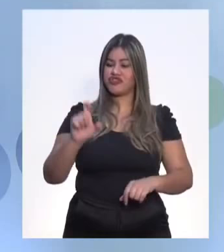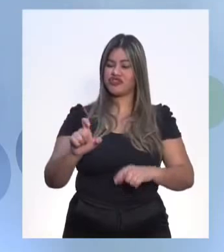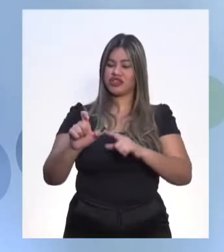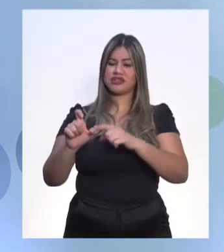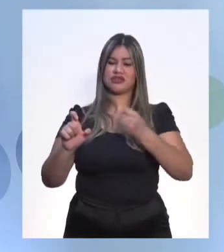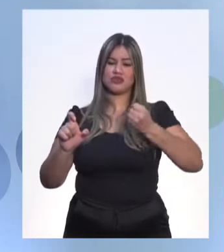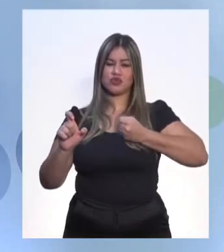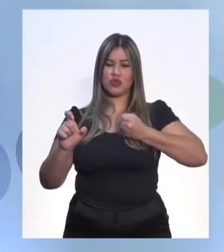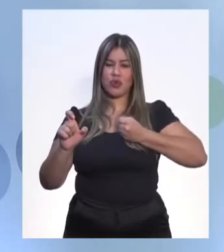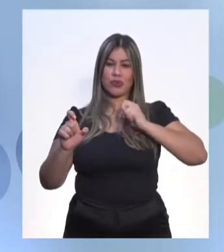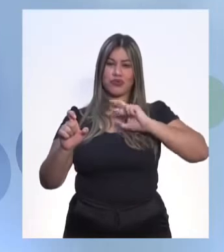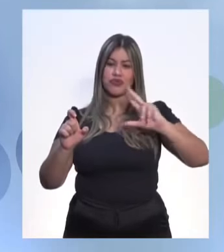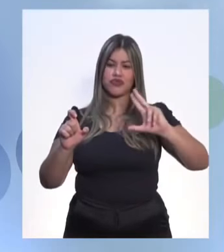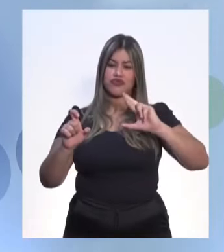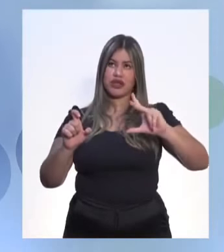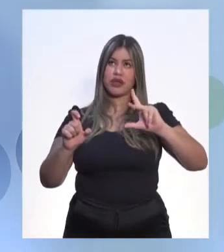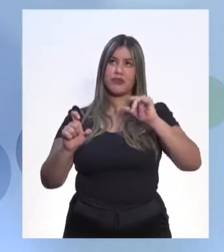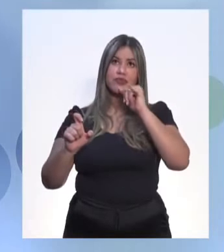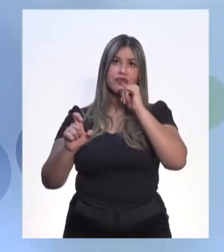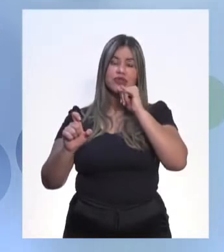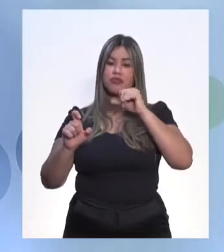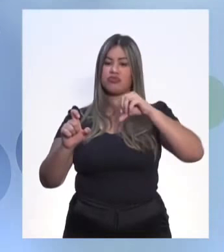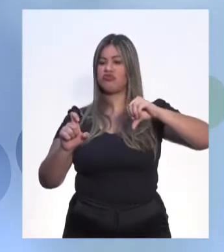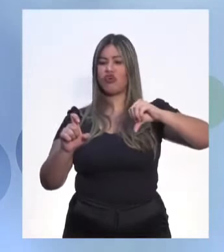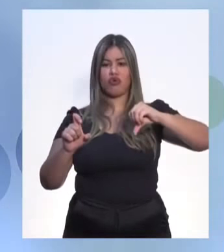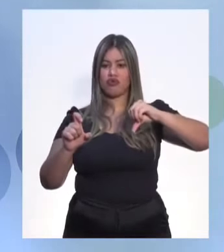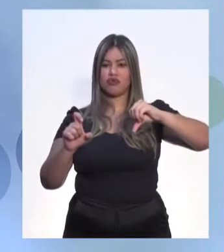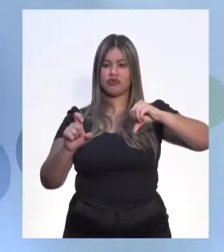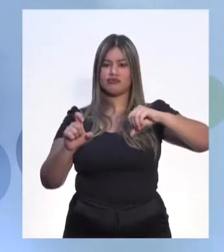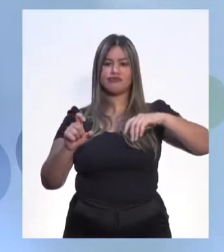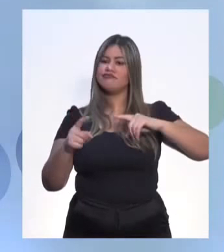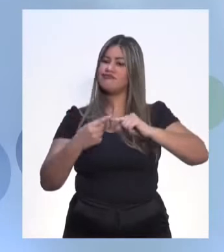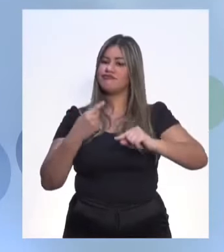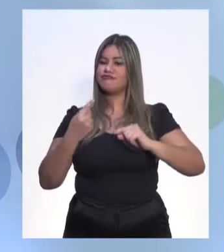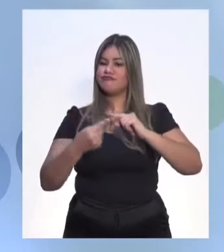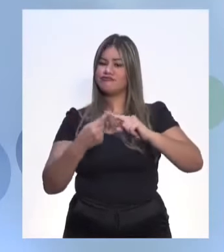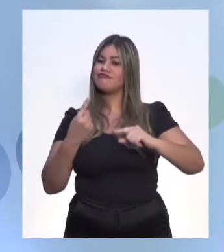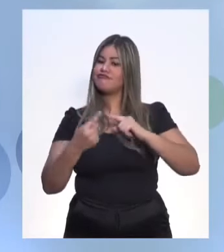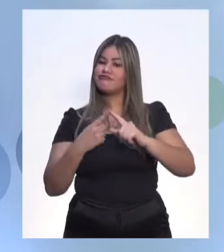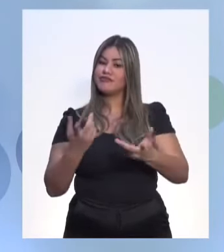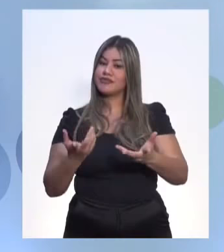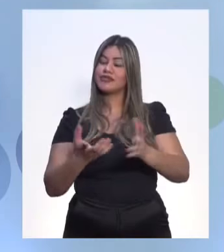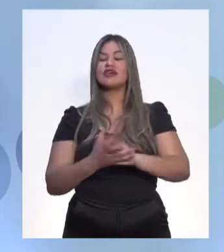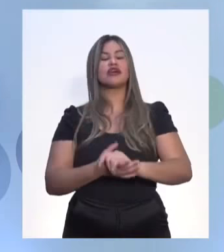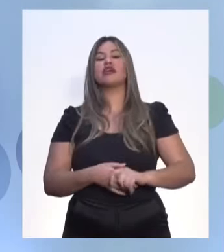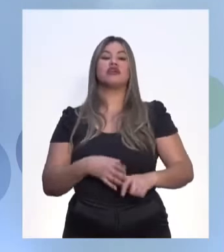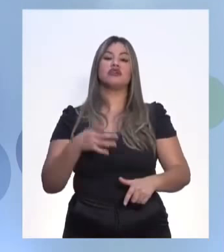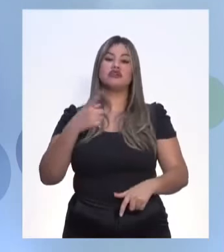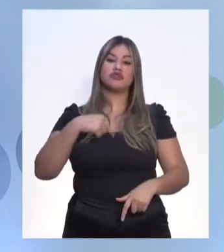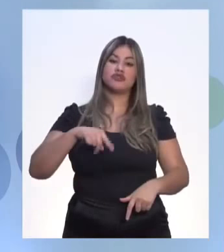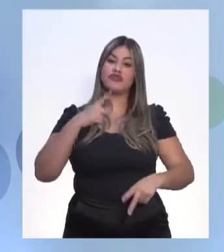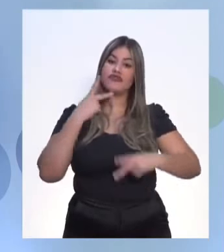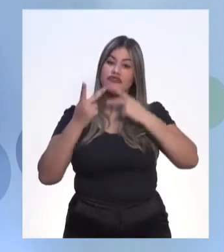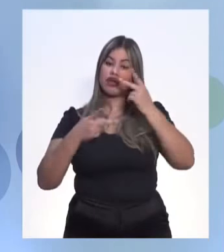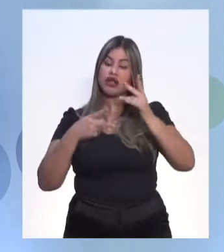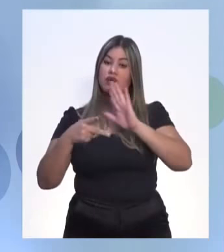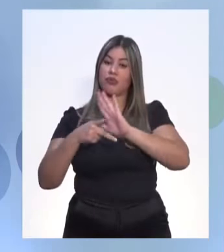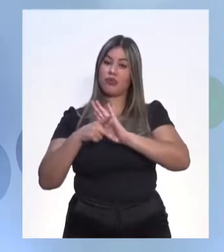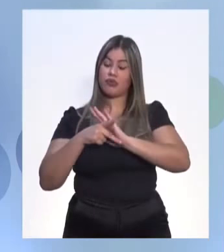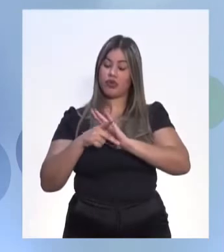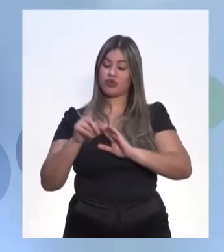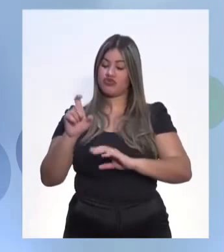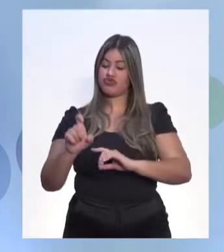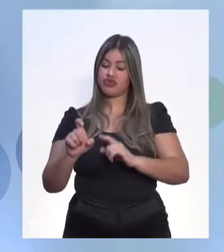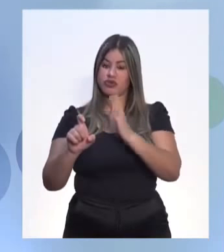tá entendendo a então necessariamente quando você fala em posicionar o que acontece ele quando ele ocupa